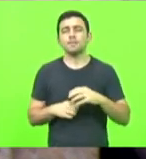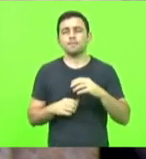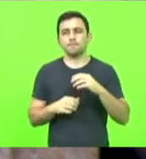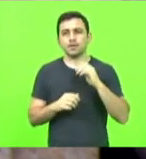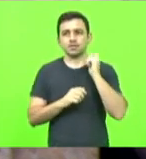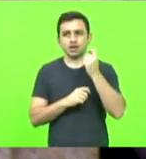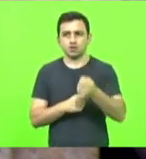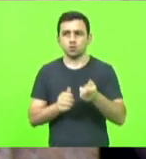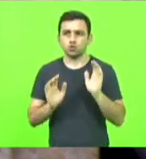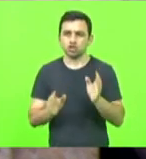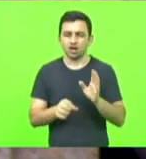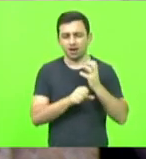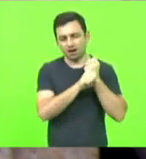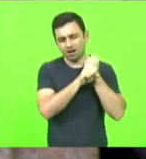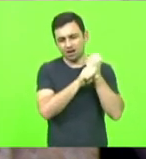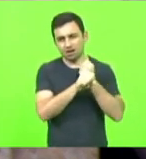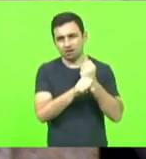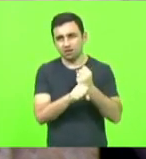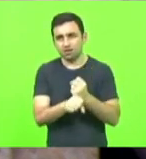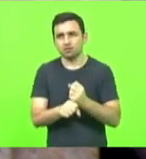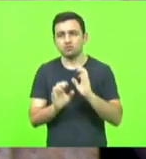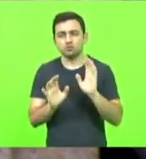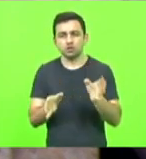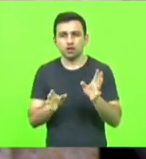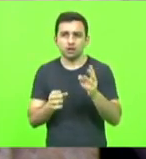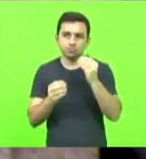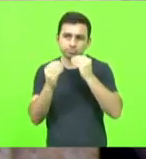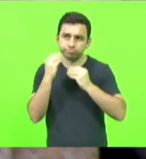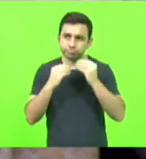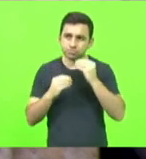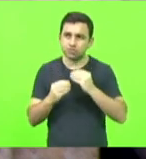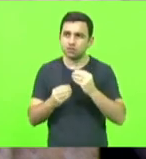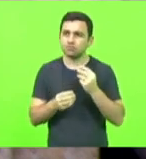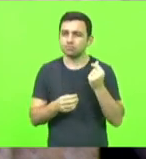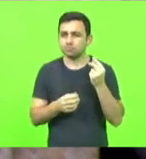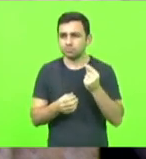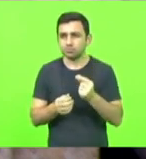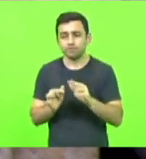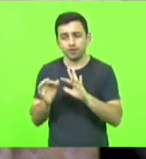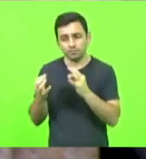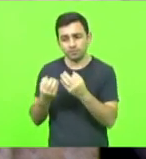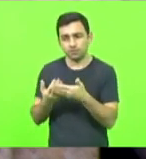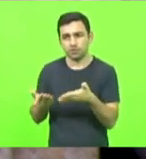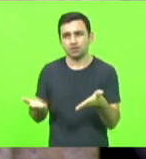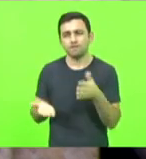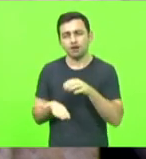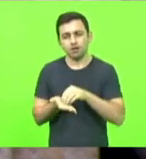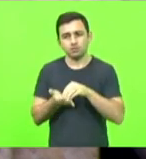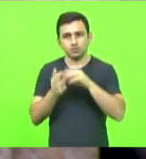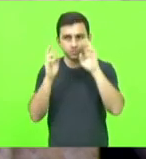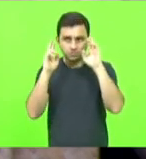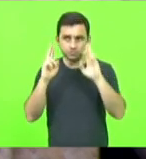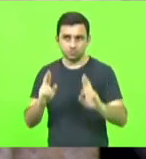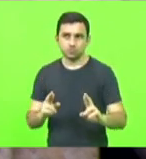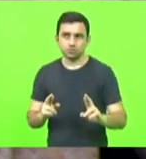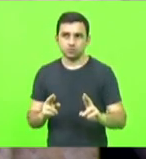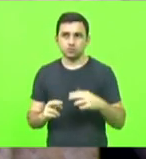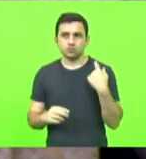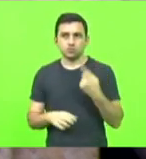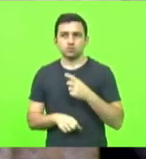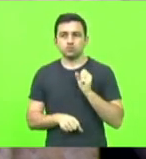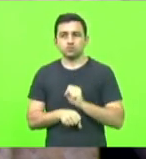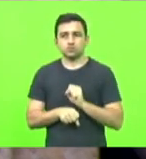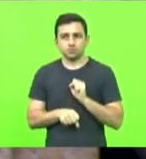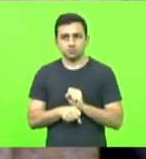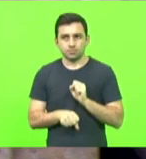e décadas pescando, extrai dali o seu sustento, é o pão na mesa deles, está sendo uma tremenda falta de respeito o que eles estão fazendo, estamos aguardando